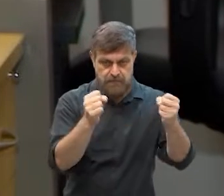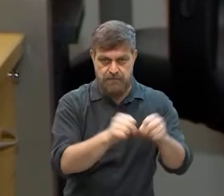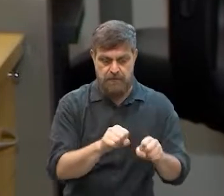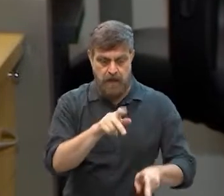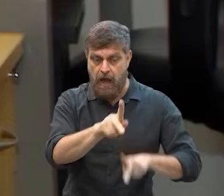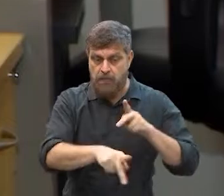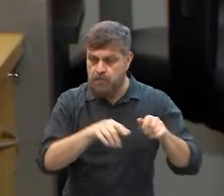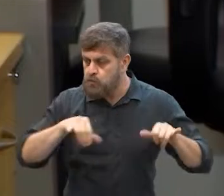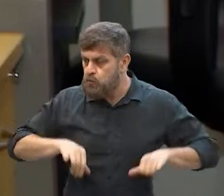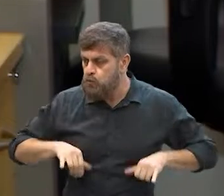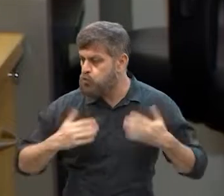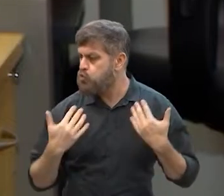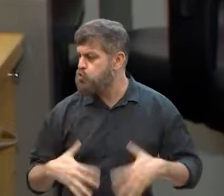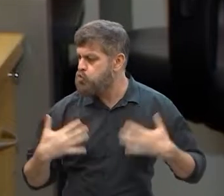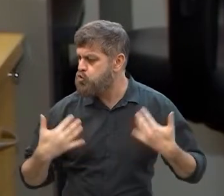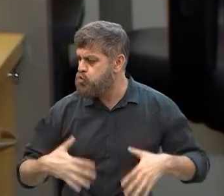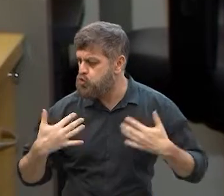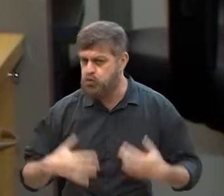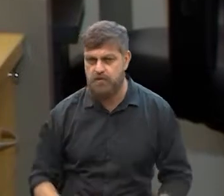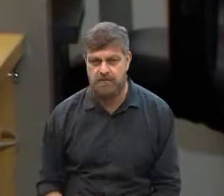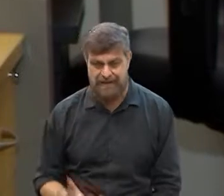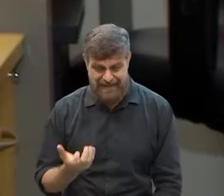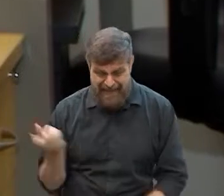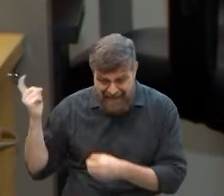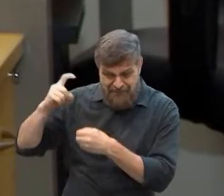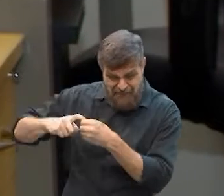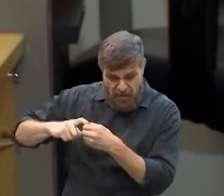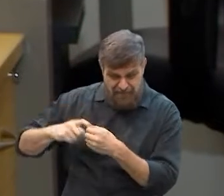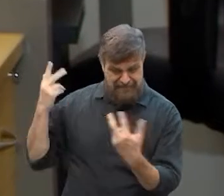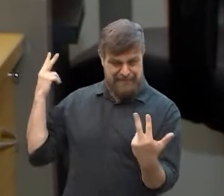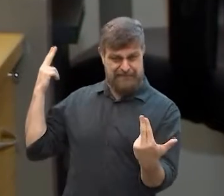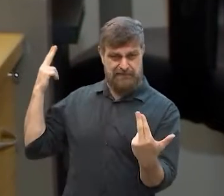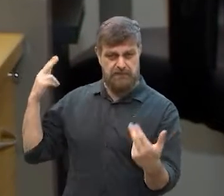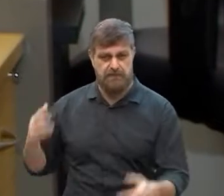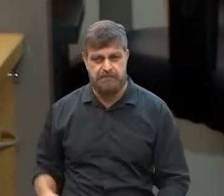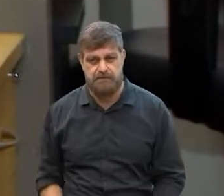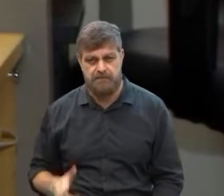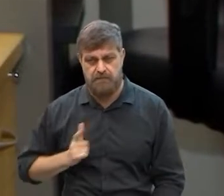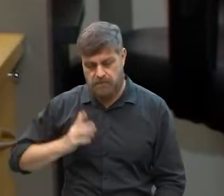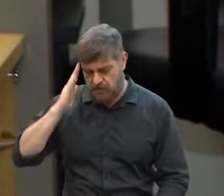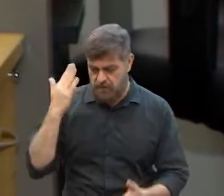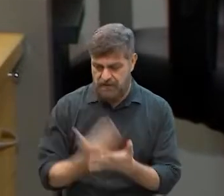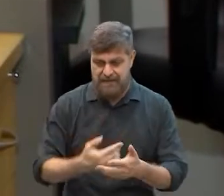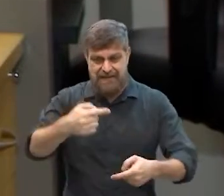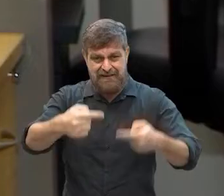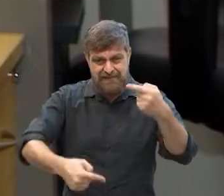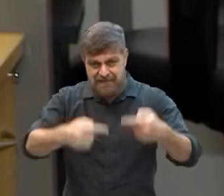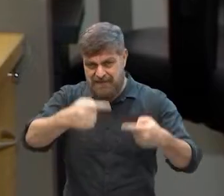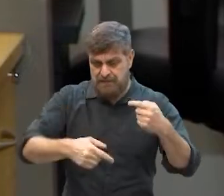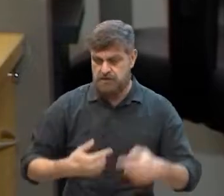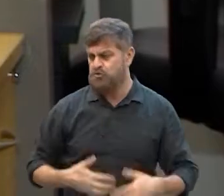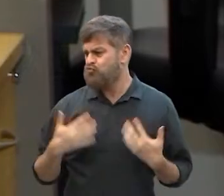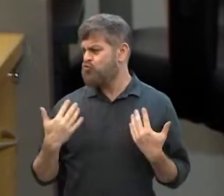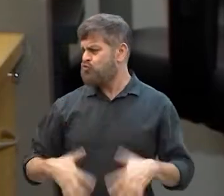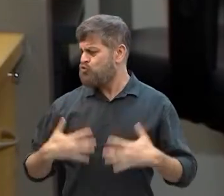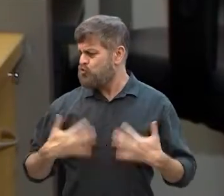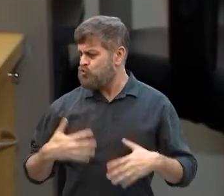conjunto da população brasileira. Então eu acho que por isso que o debate surge com tanta